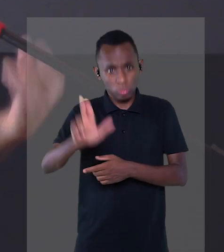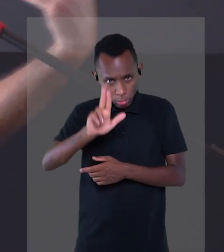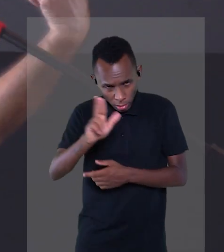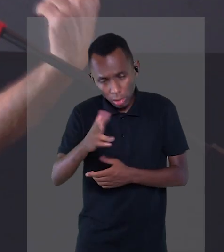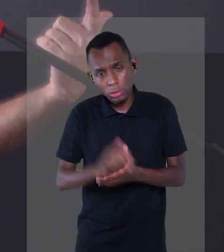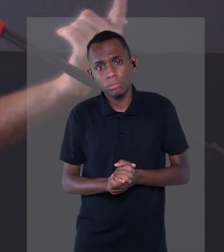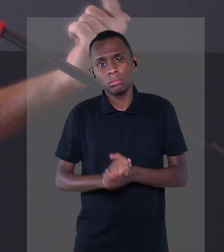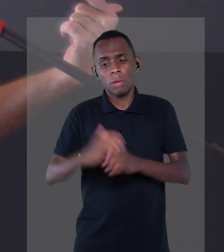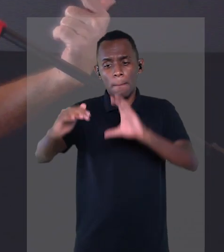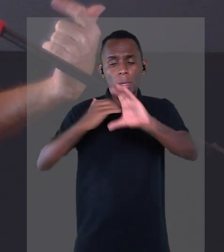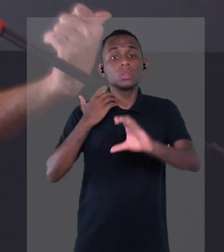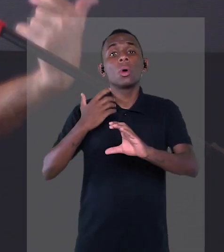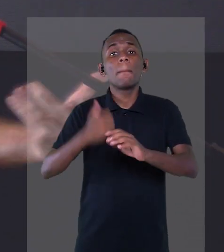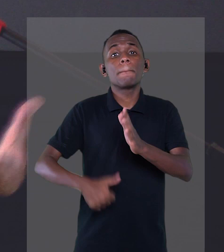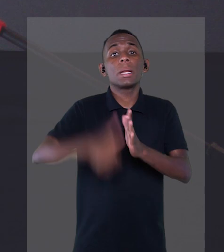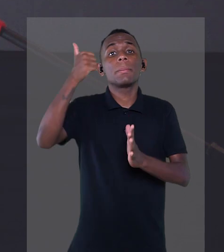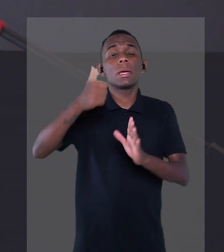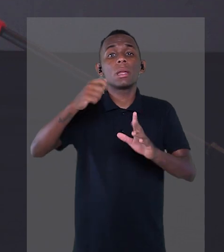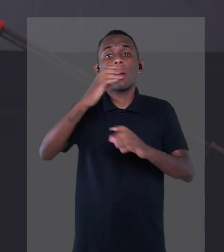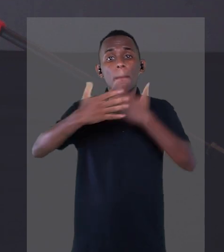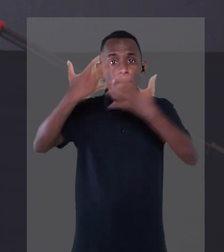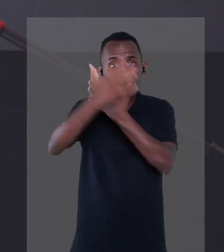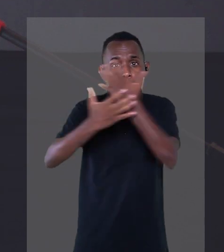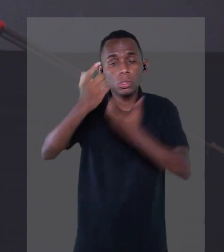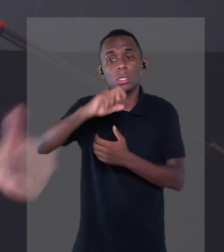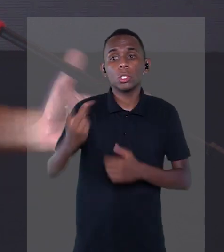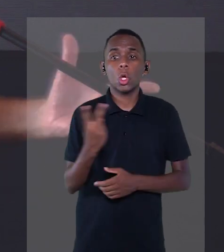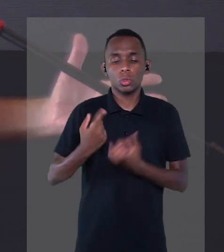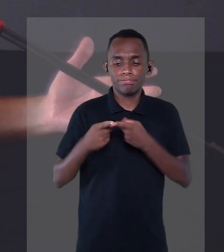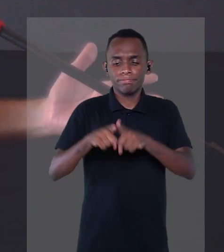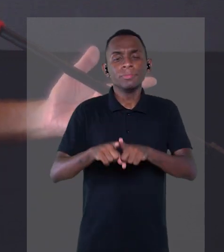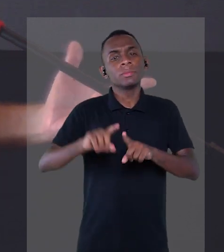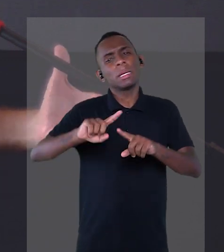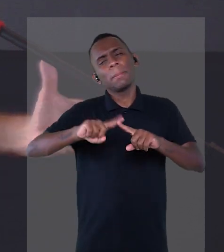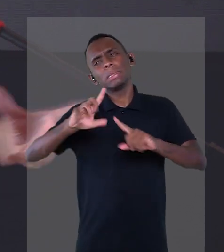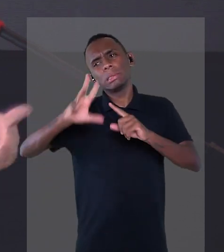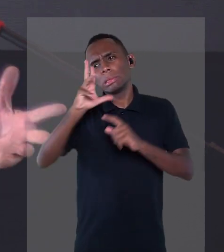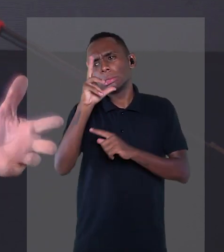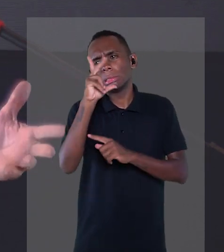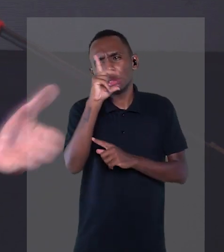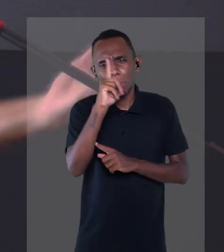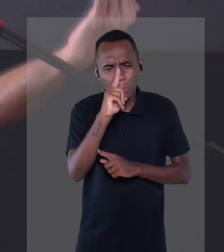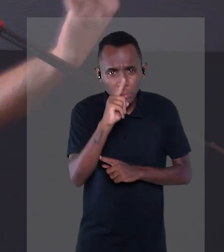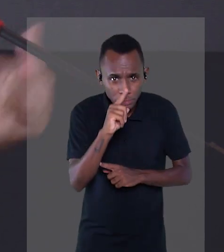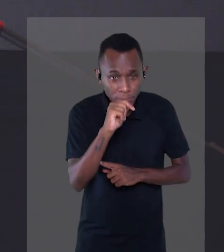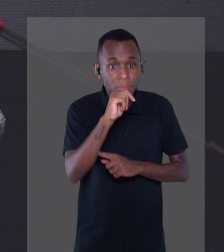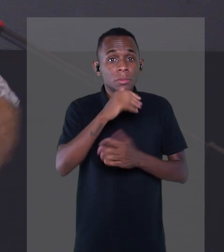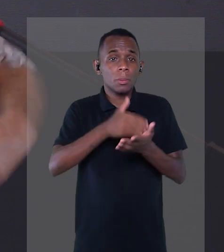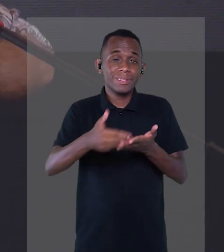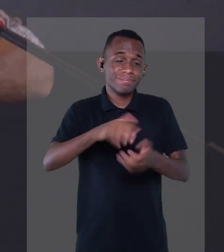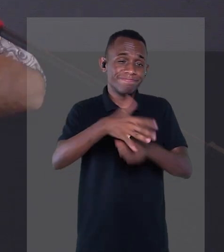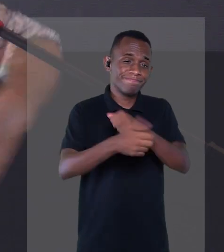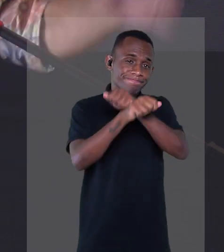Foi a primeira música que a gente fez. Aí eu já musiquei essa letra. E demorou um tempo, né, Sérgio? A gente sem fazer nada. E veio a